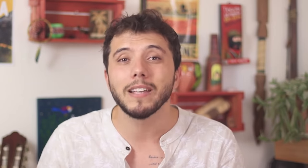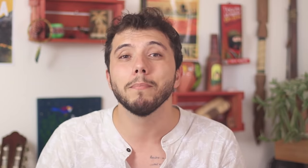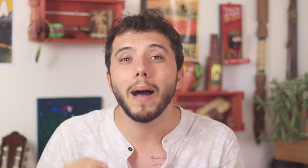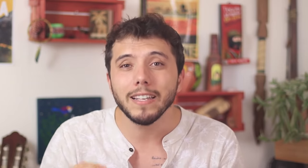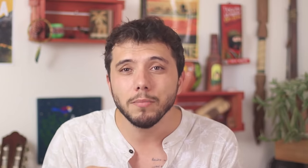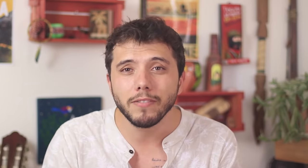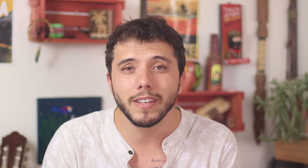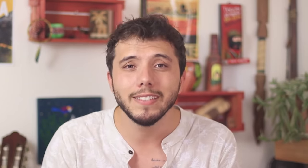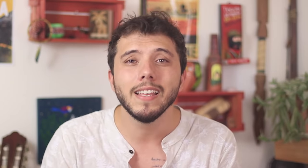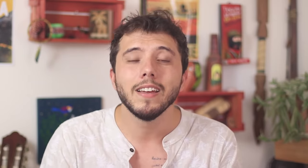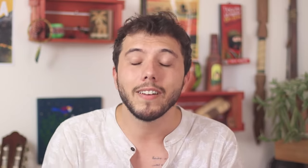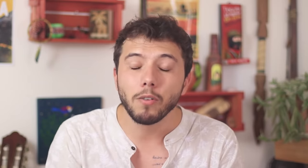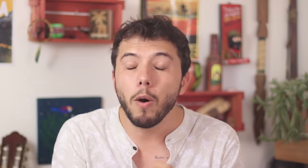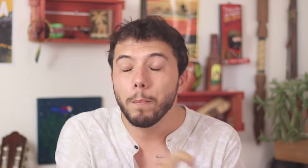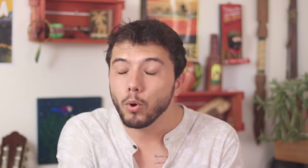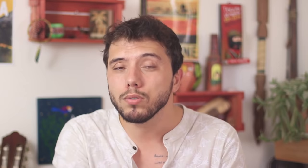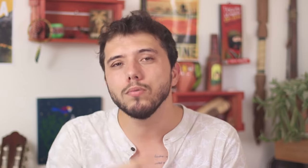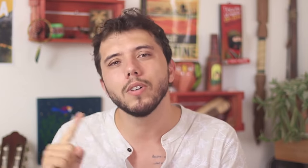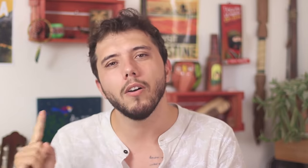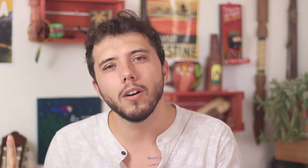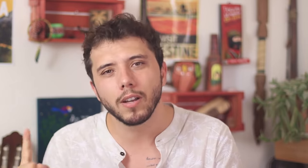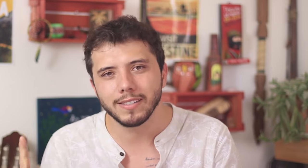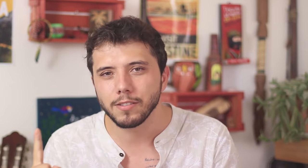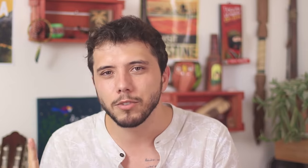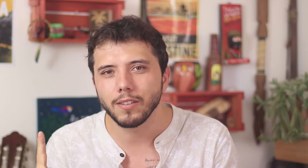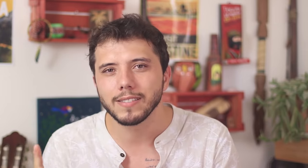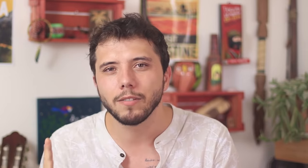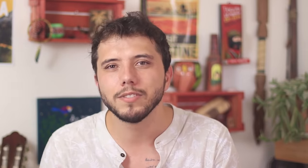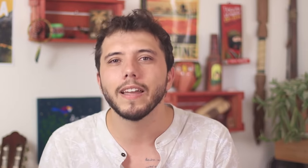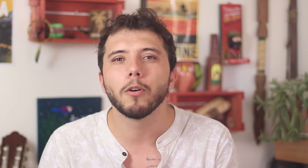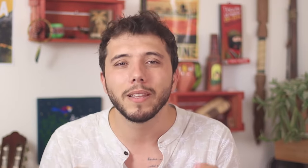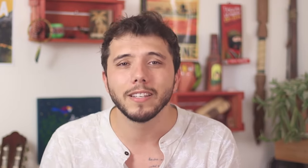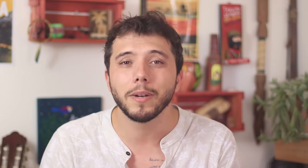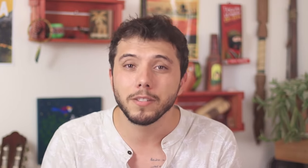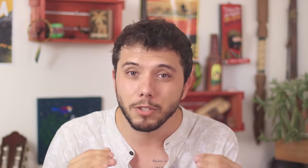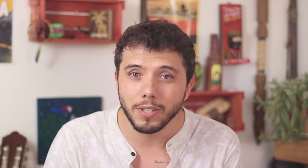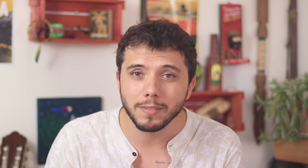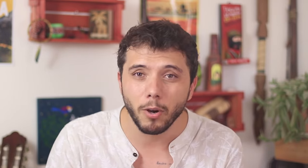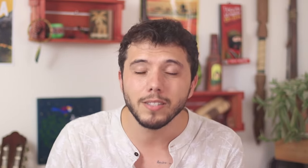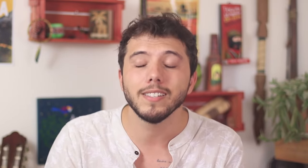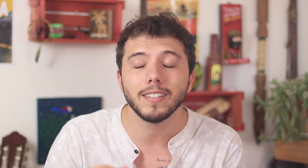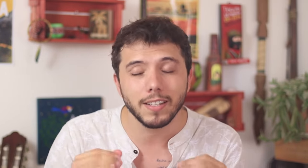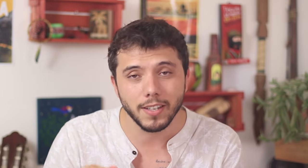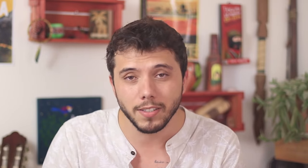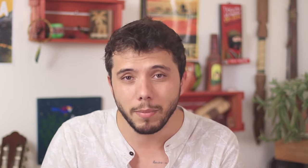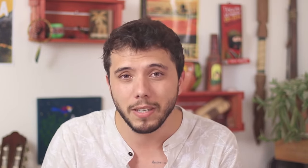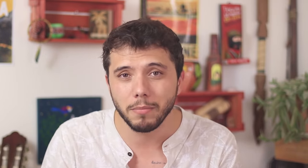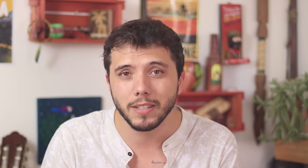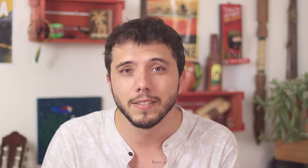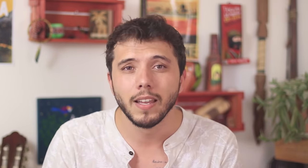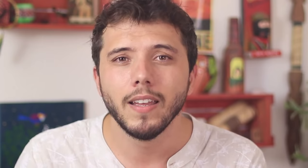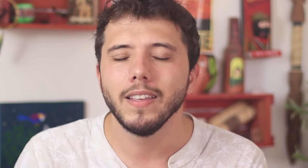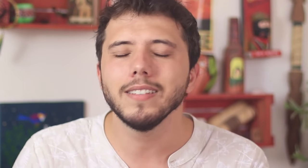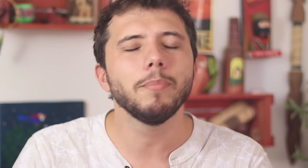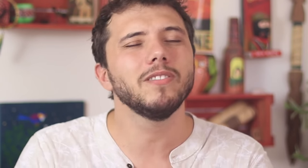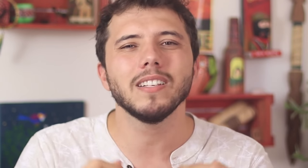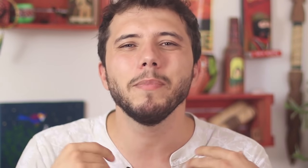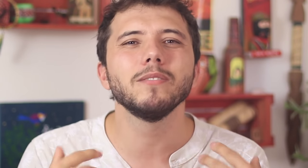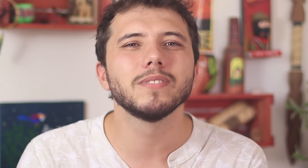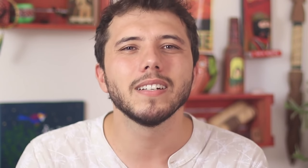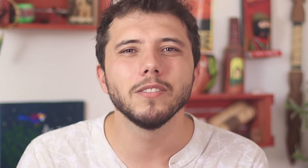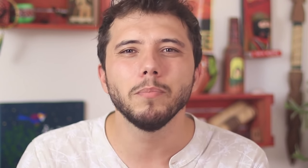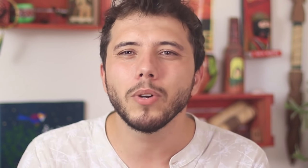confundir as pessoas mas mais uma vez fazer o oposto do que a organização mundial da saúde está recomendando a morte ea tragédia da pandemia